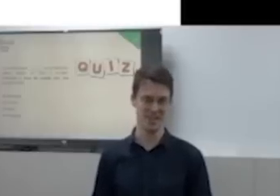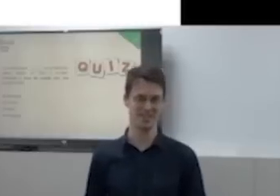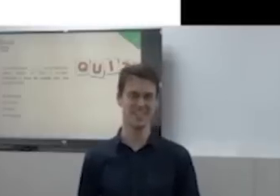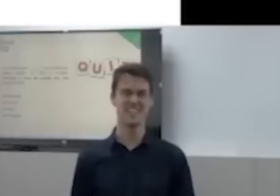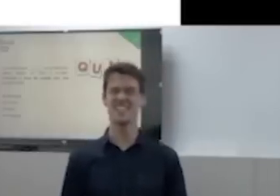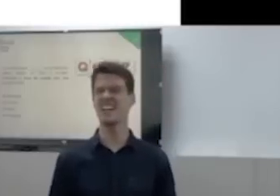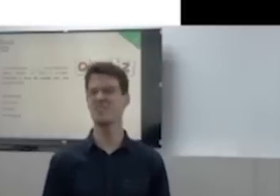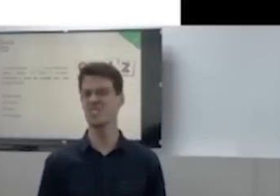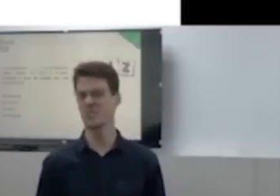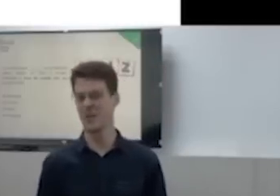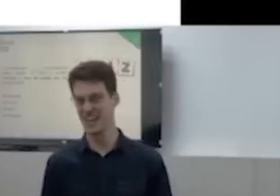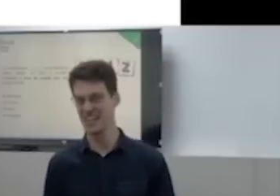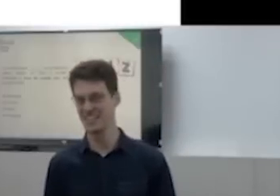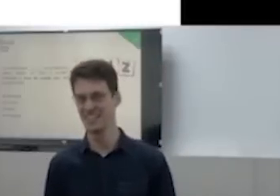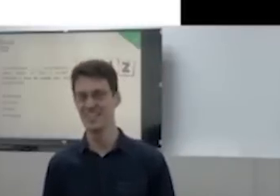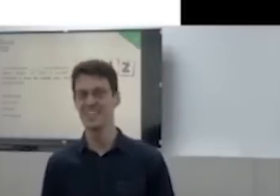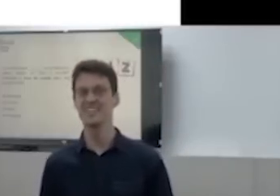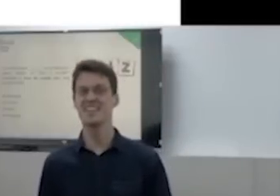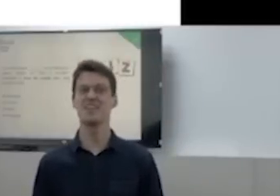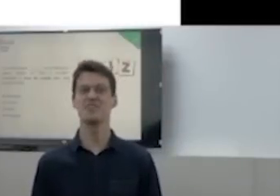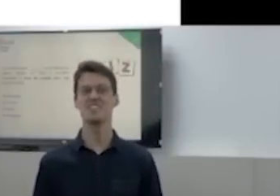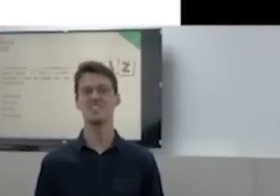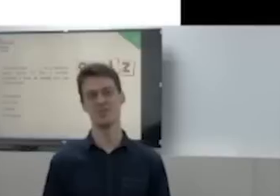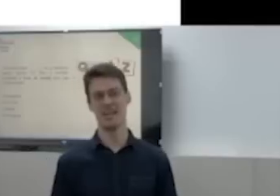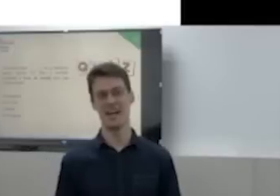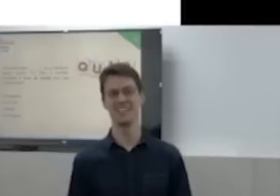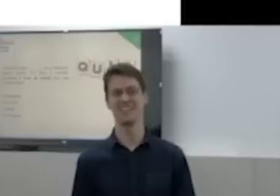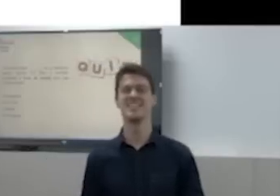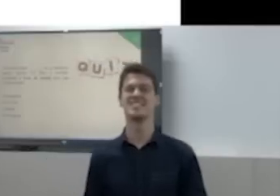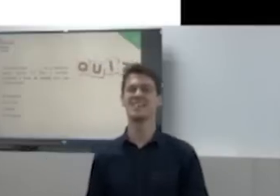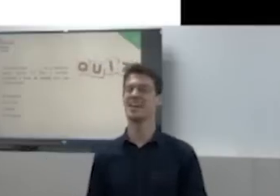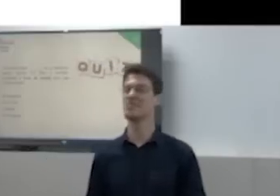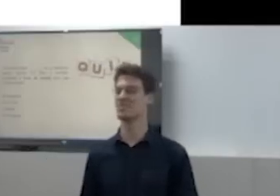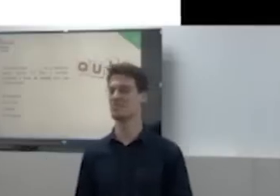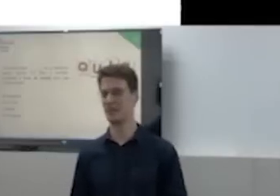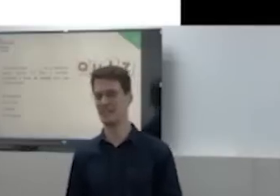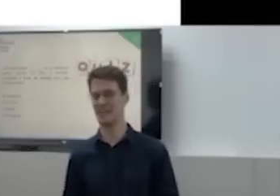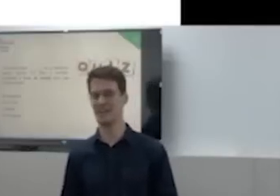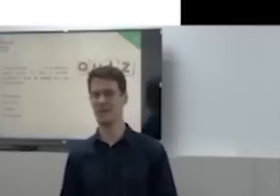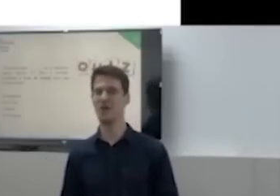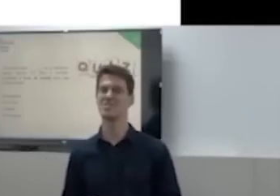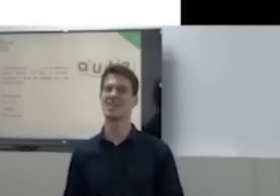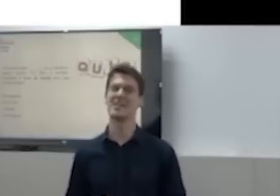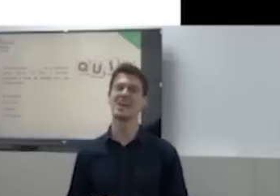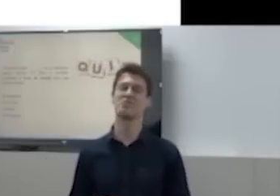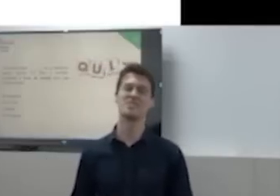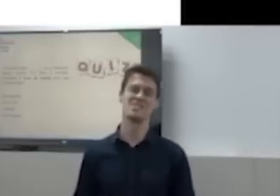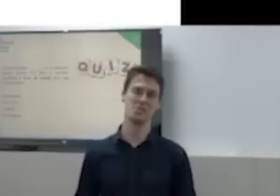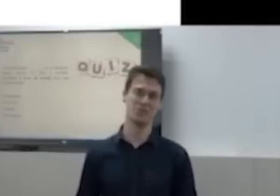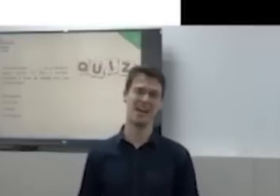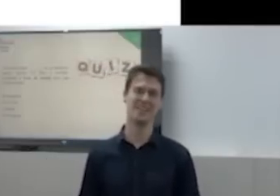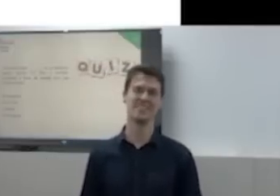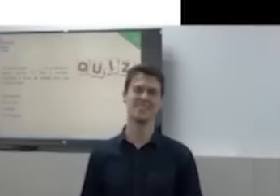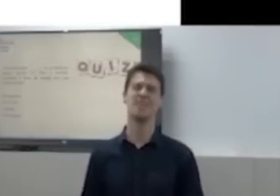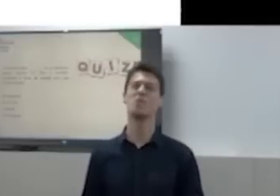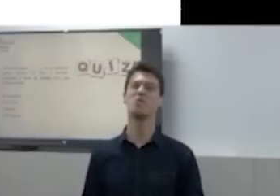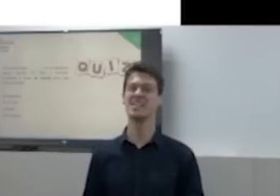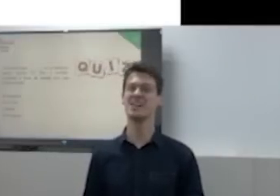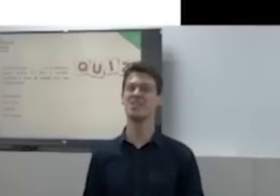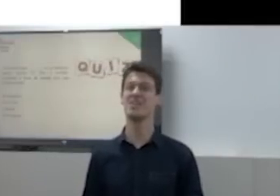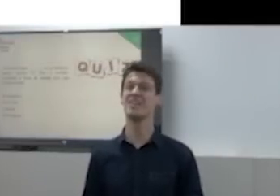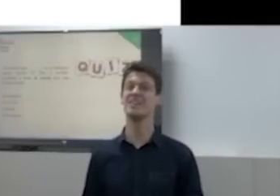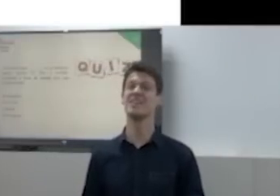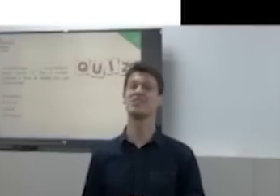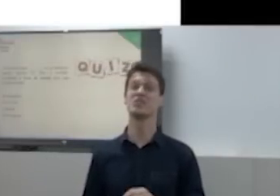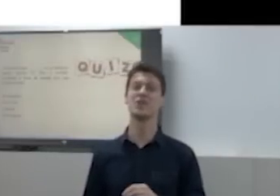acordo com o seu conhecimento. Se a Terra fosse quadrada, se a Terra fosse circular, se a Terra fosse plana ou se a Terra fosse triangular,